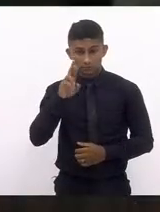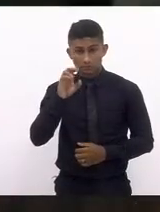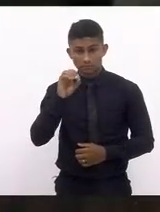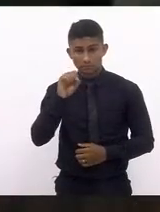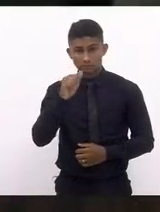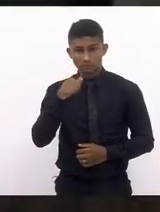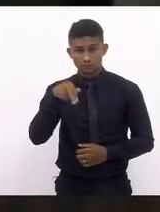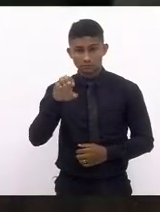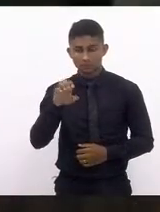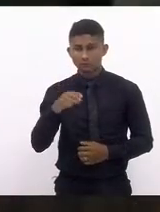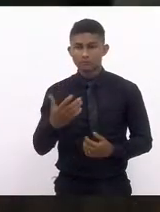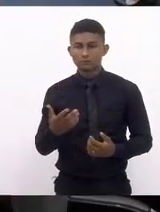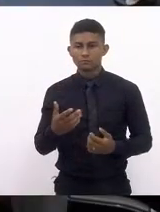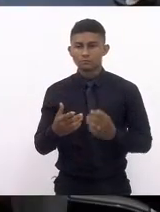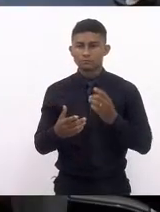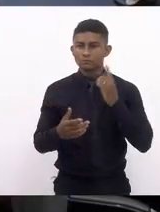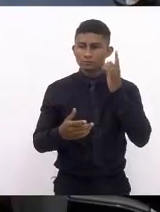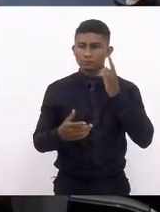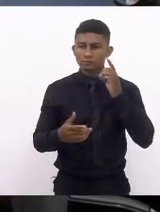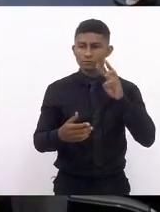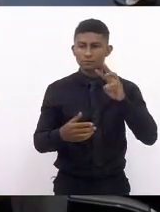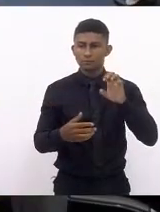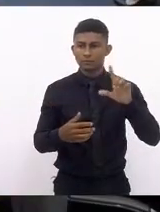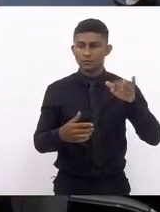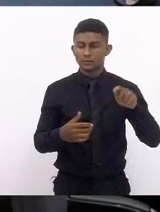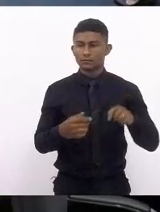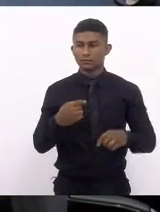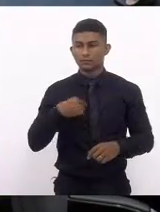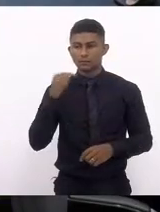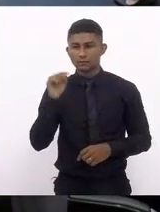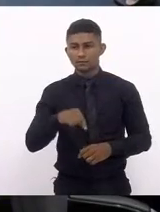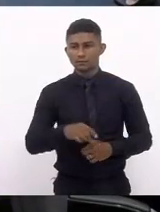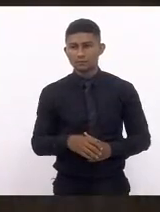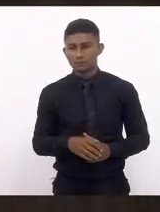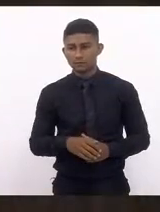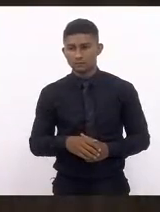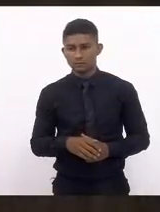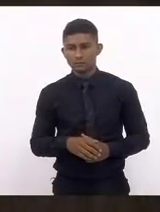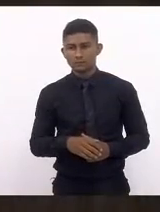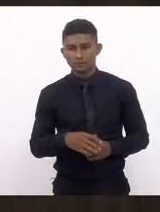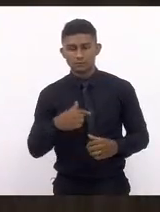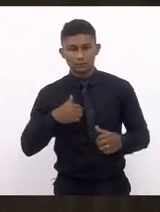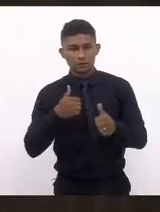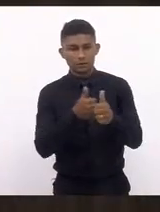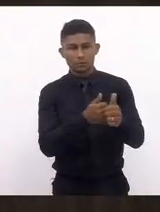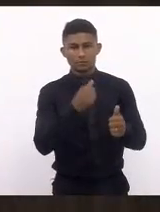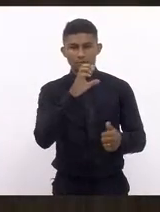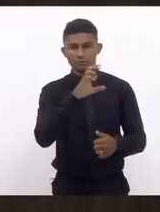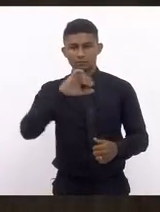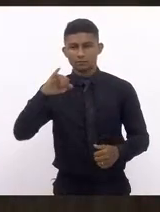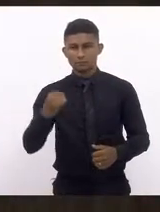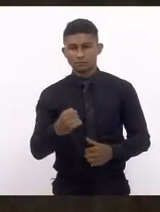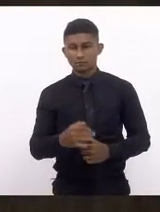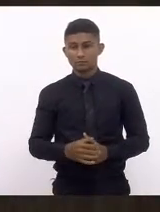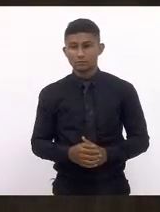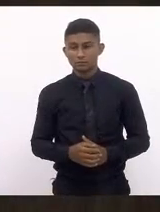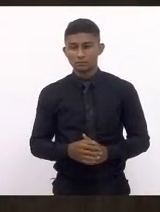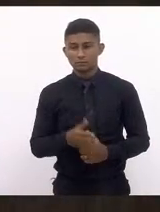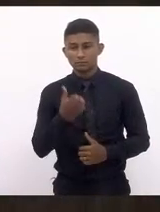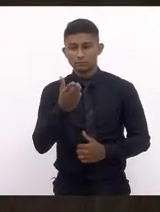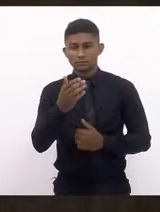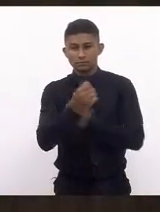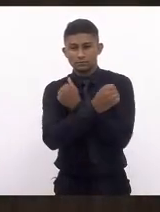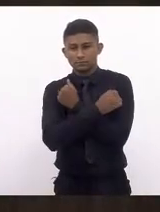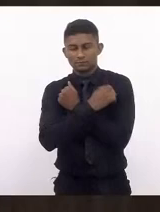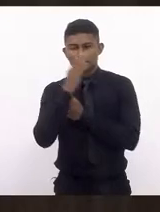fere que tá doendo estão José Opa mais rápido acompanho o parecer da ccj senhor presidente sobre as a minha